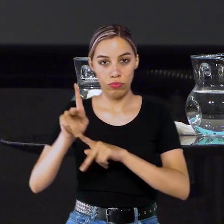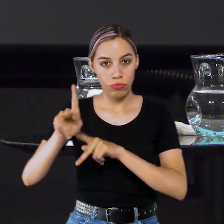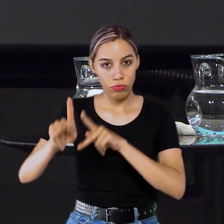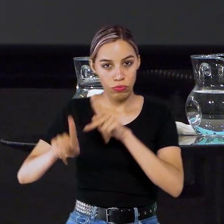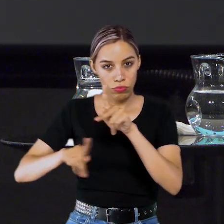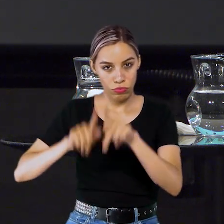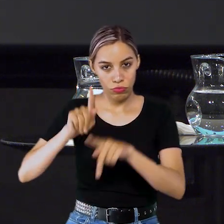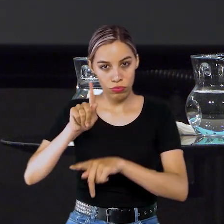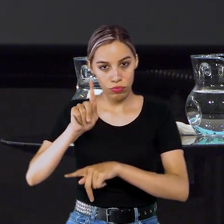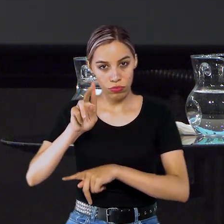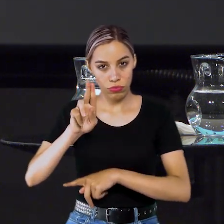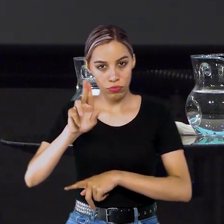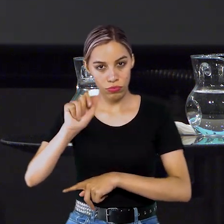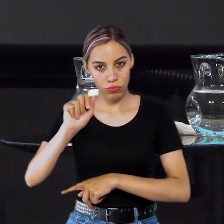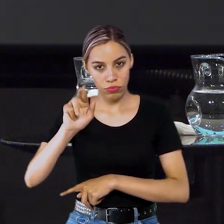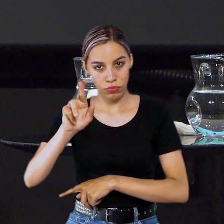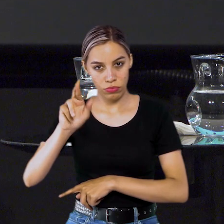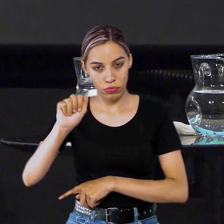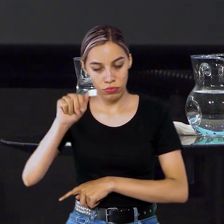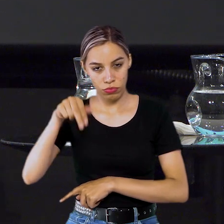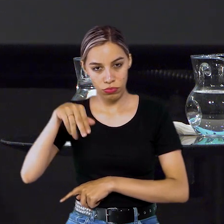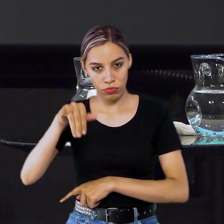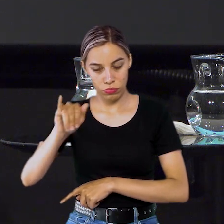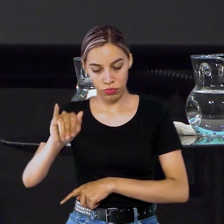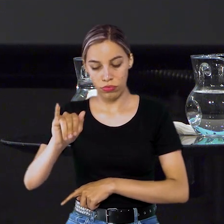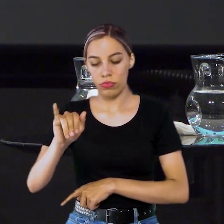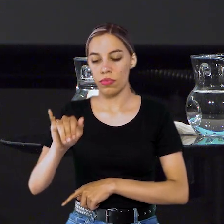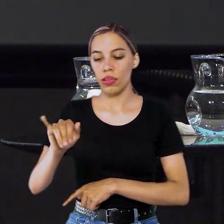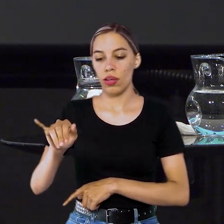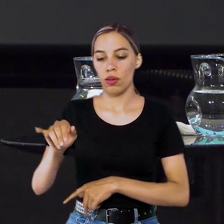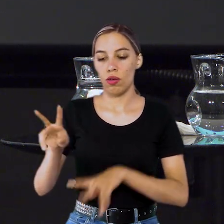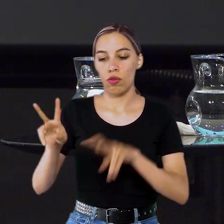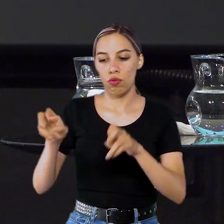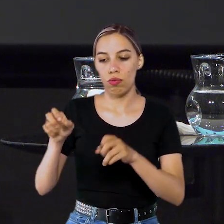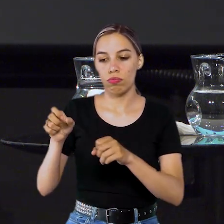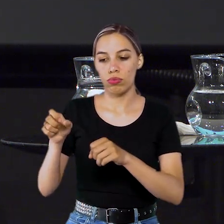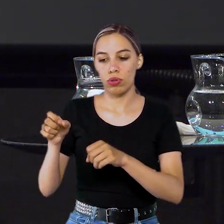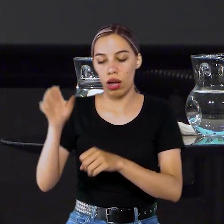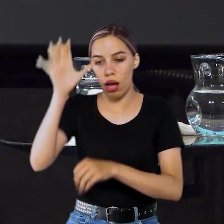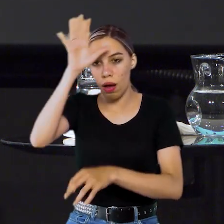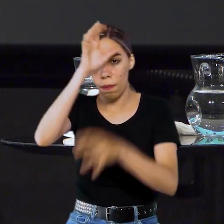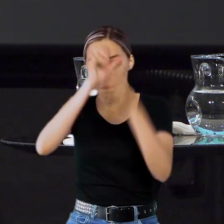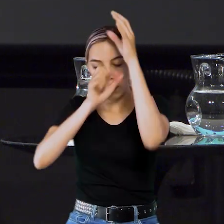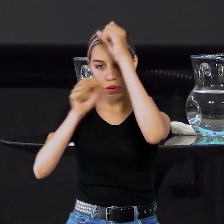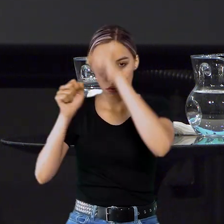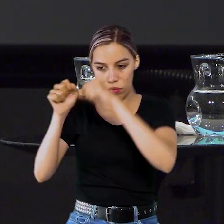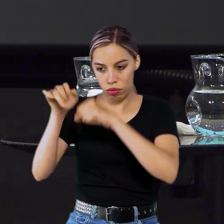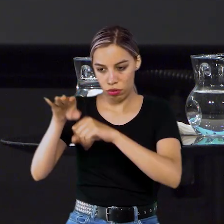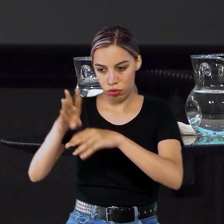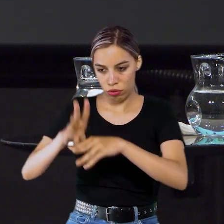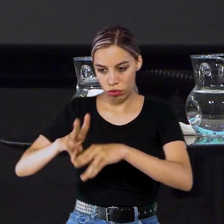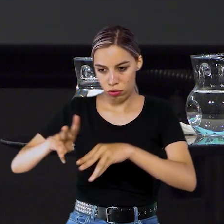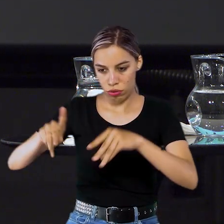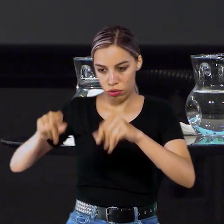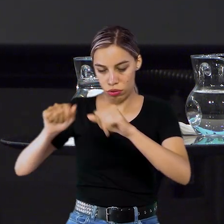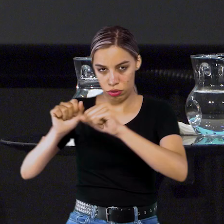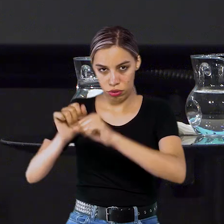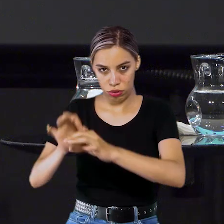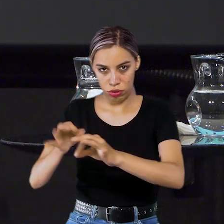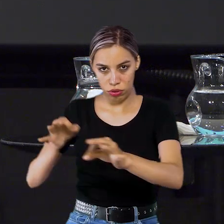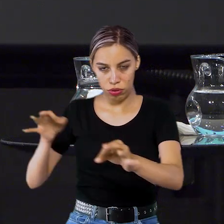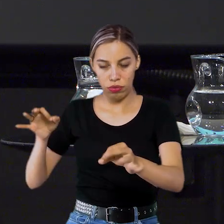guarani, principalmente a gente fala muito da educação, né, também território, territorialidade, que nós chamamos